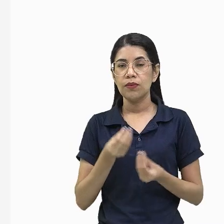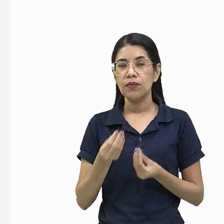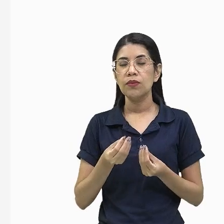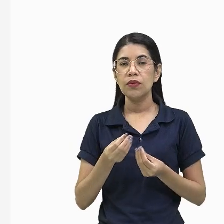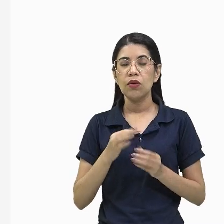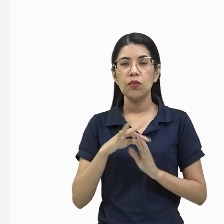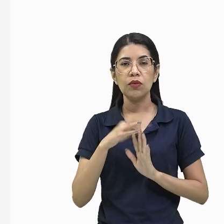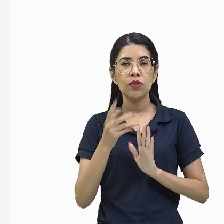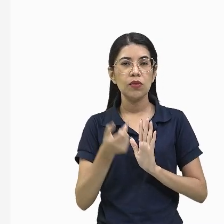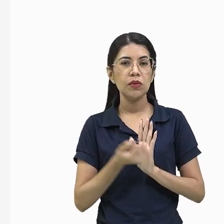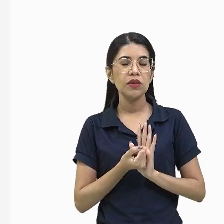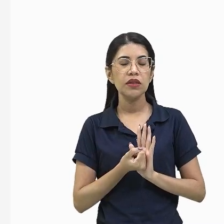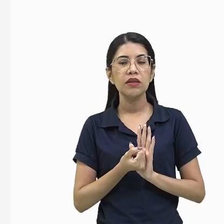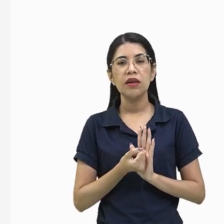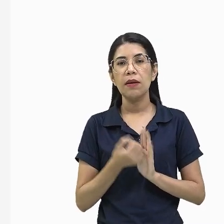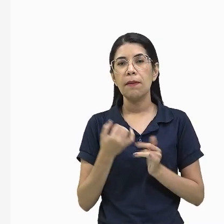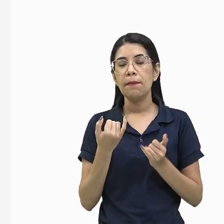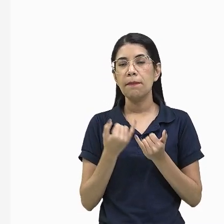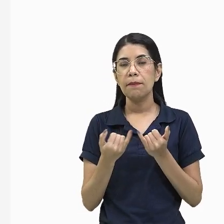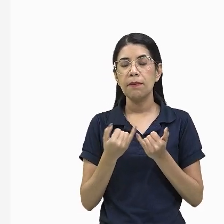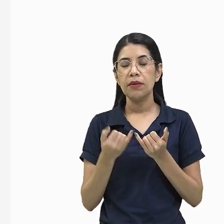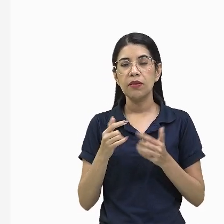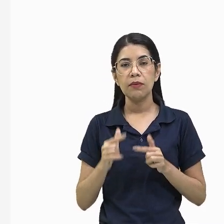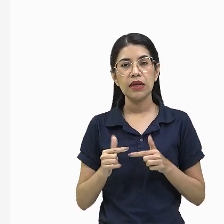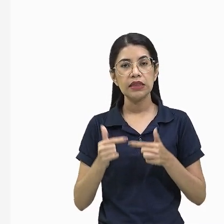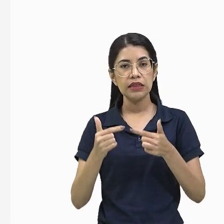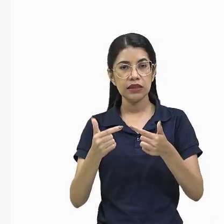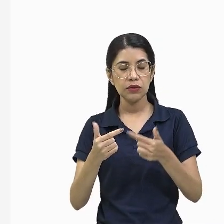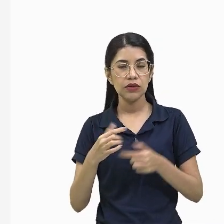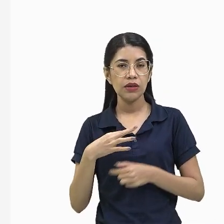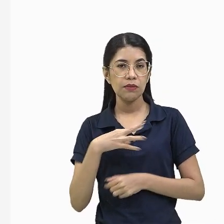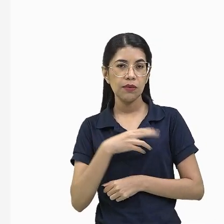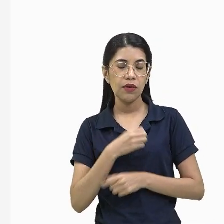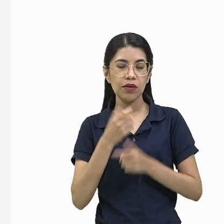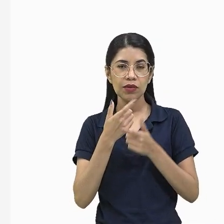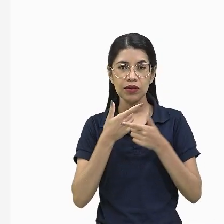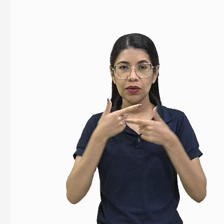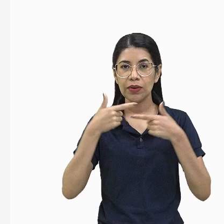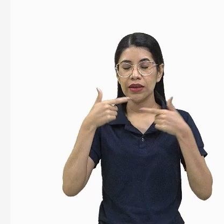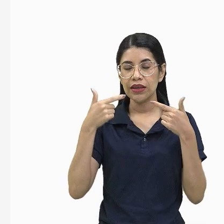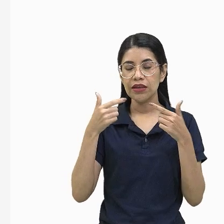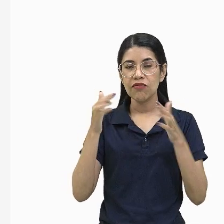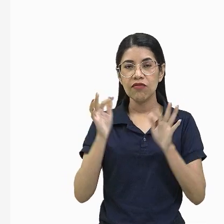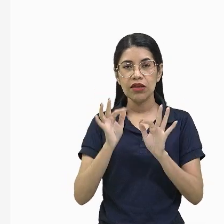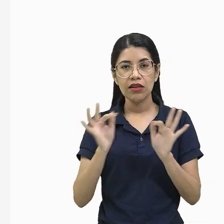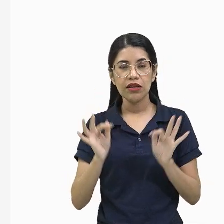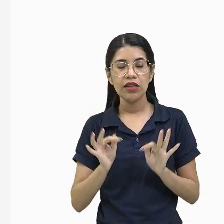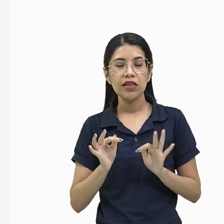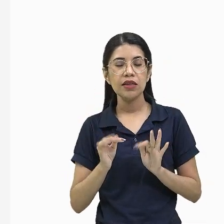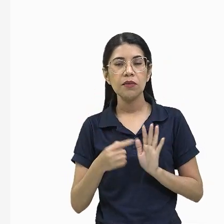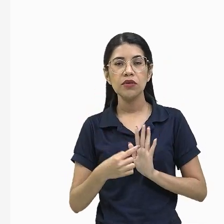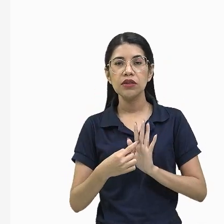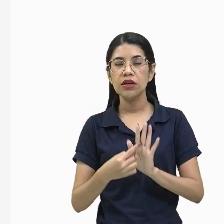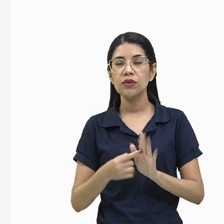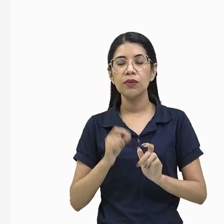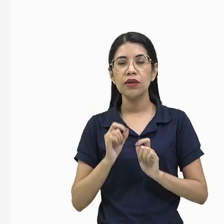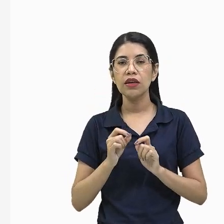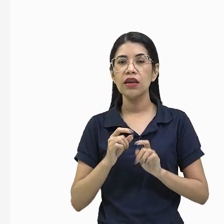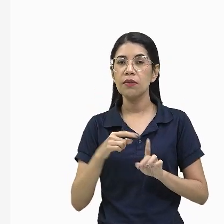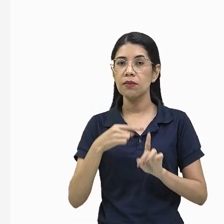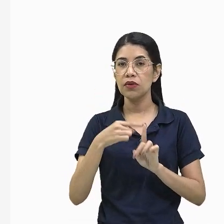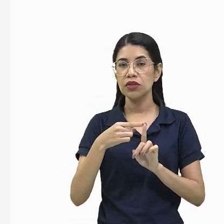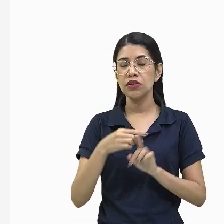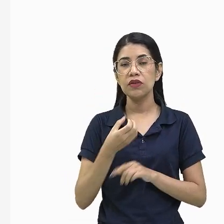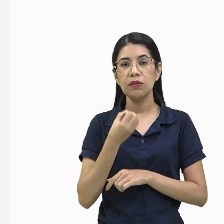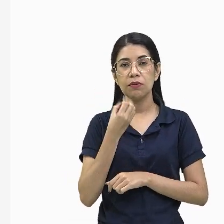simbólica, como se estivessem fazendo um gesto de amor, estão sorrindo, estão felizes, gerando uma ideia positiva para a